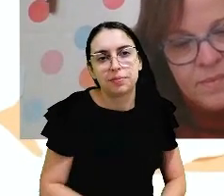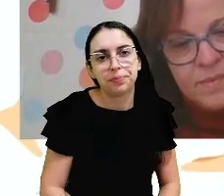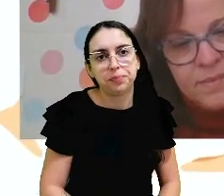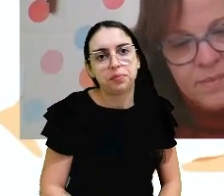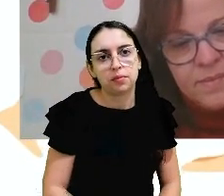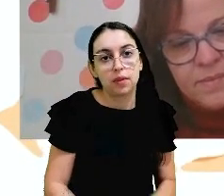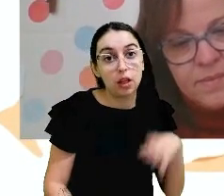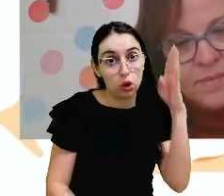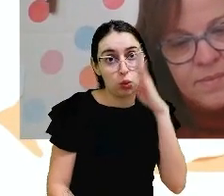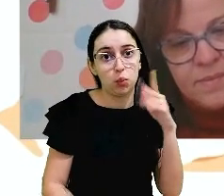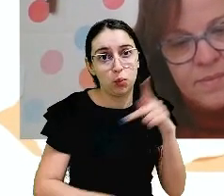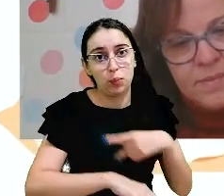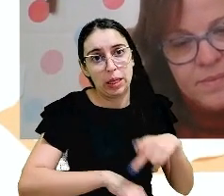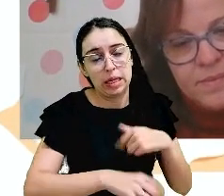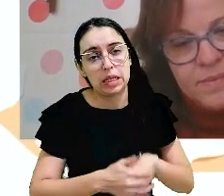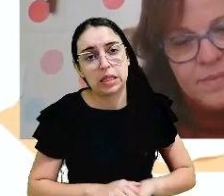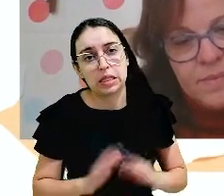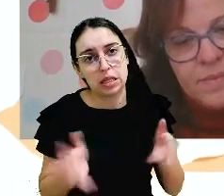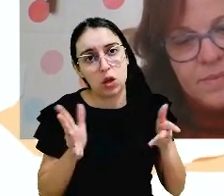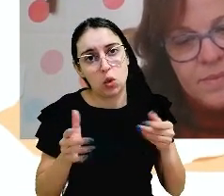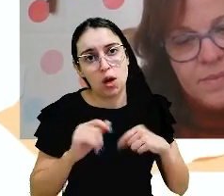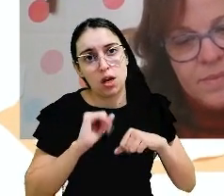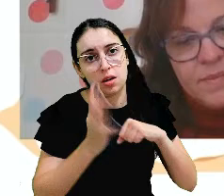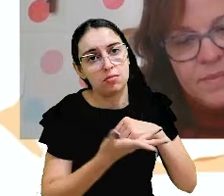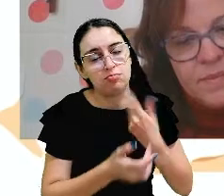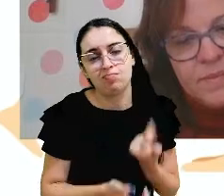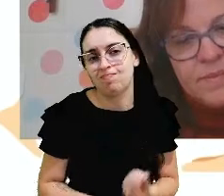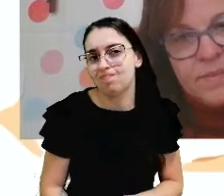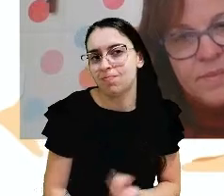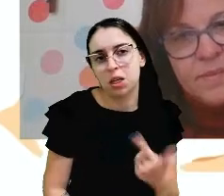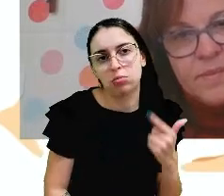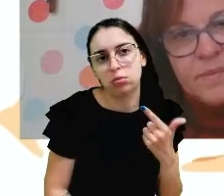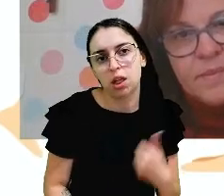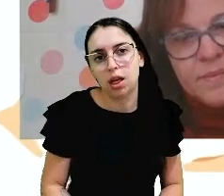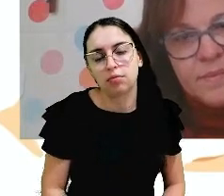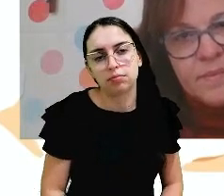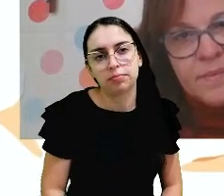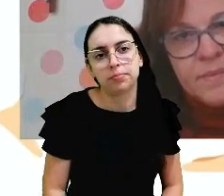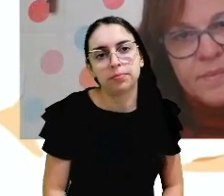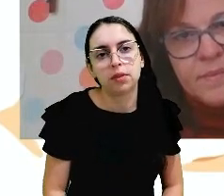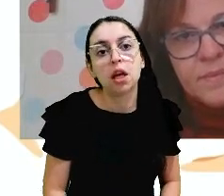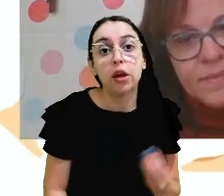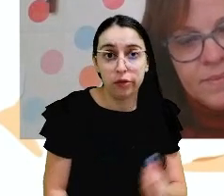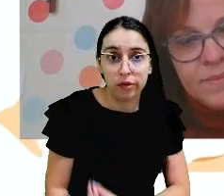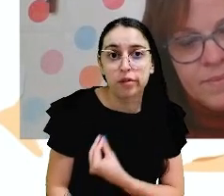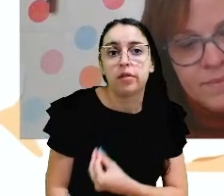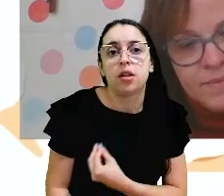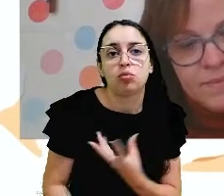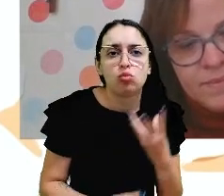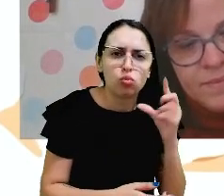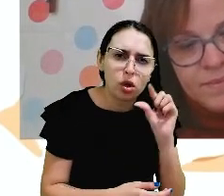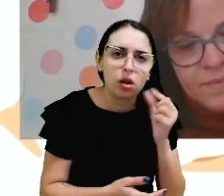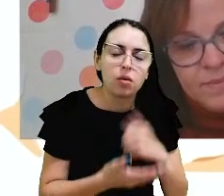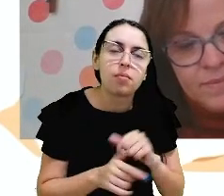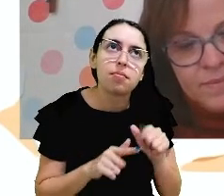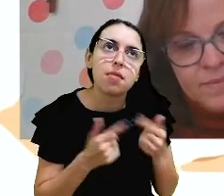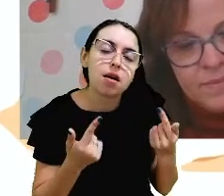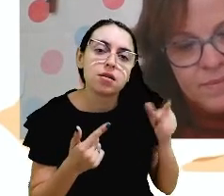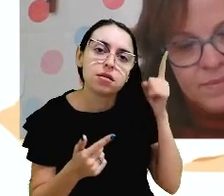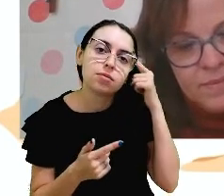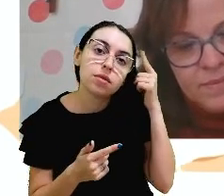principalmente nessa pandemia da Covid, não vivem, né? Então, eu pude vivenciar isso um pouco, mas imagino